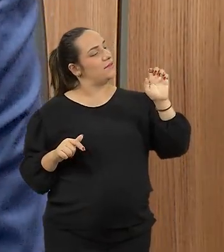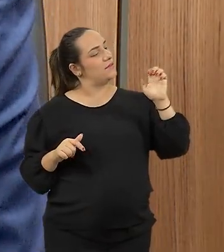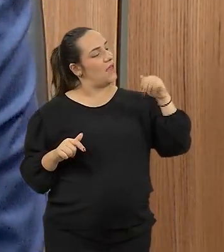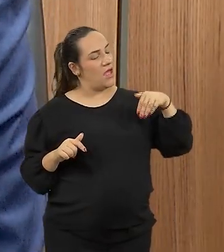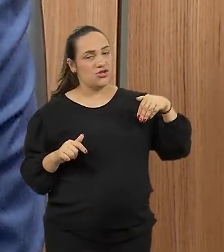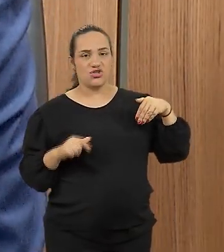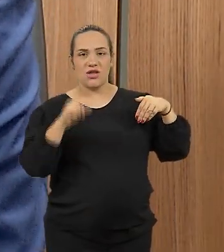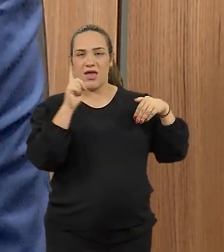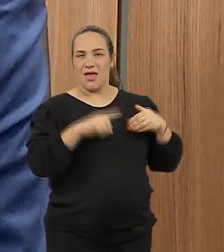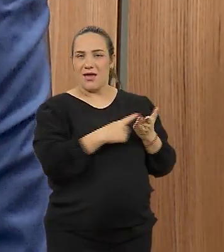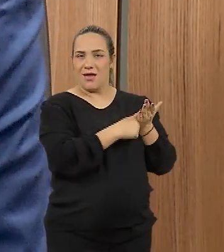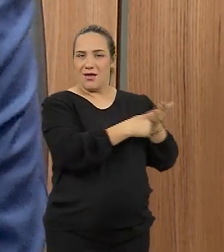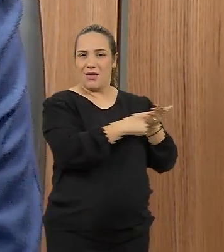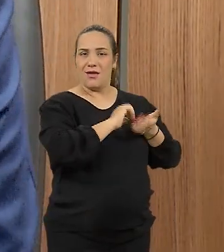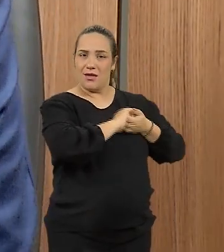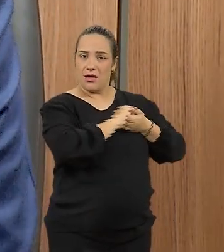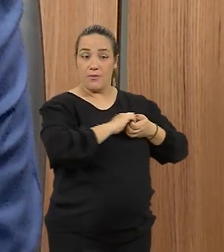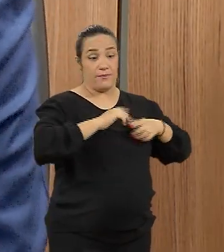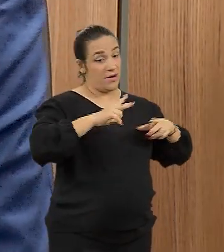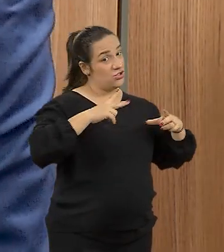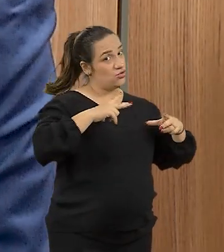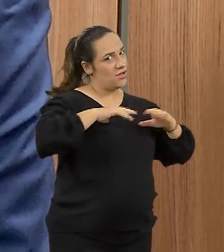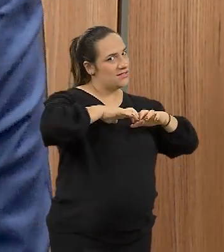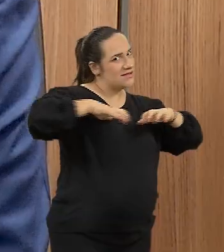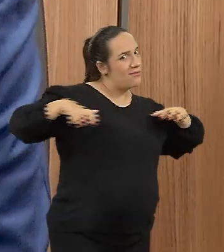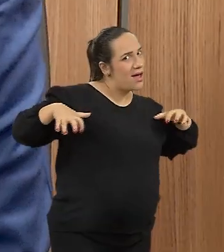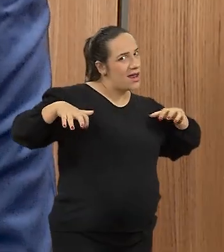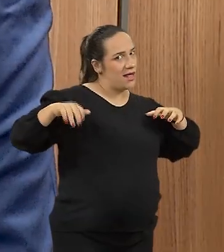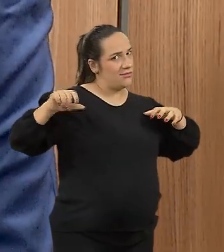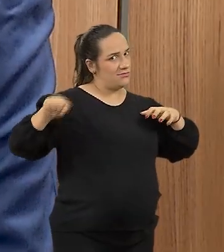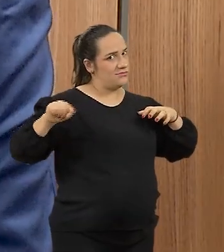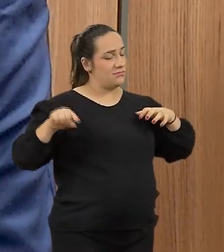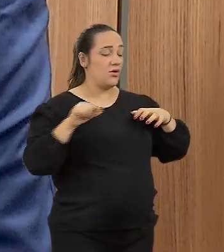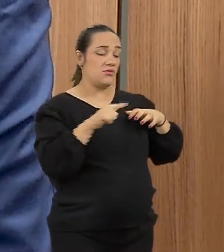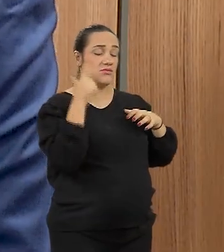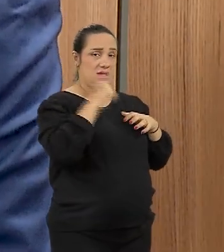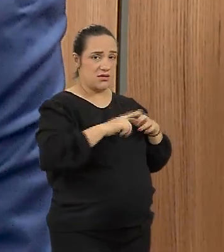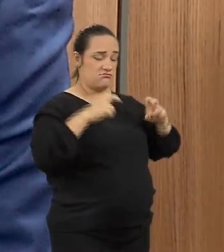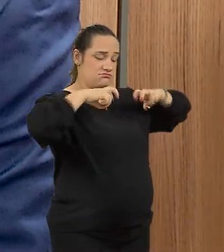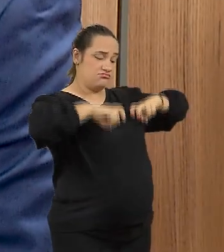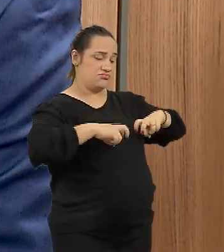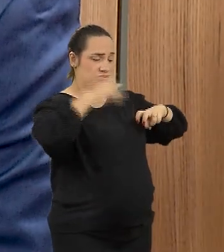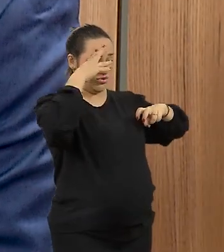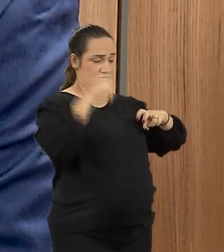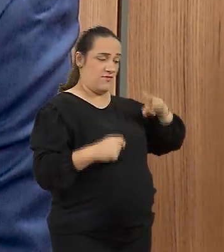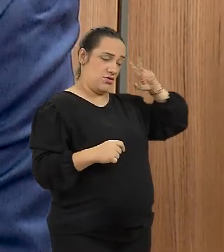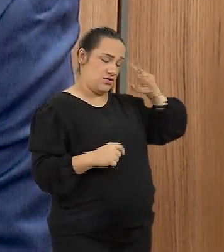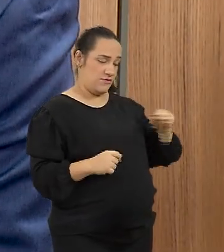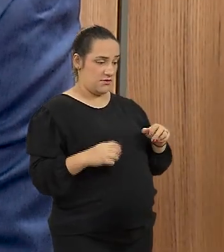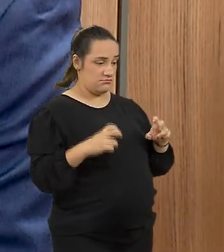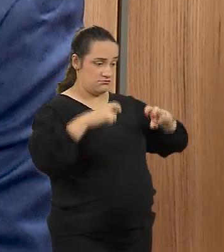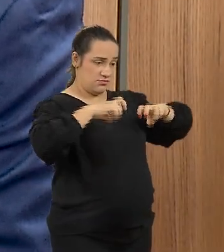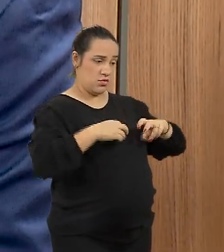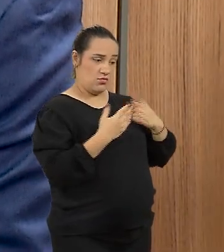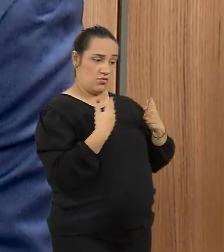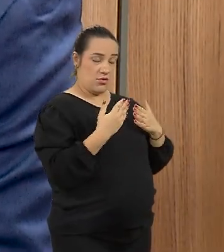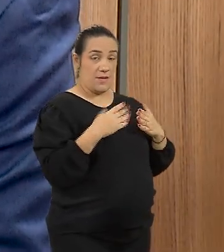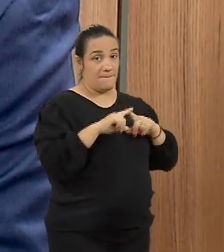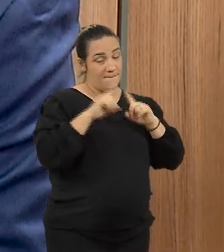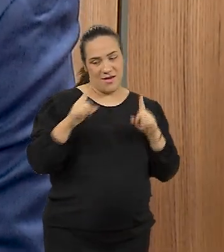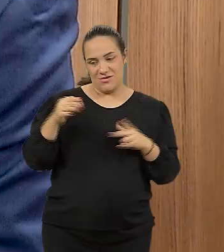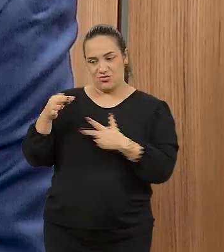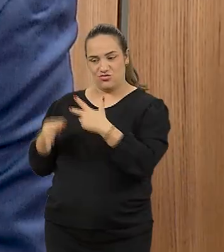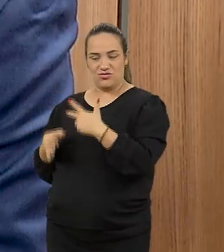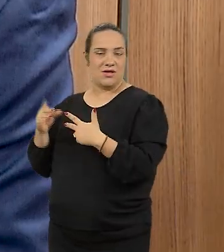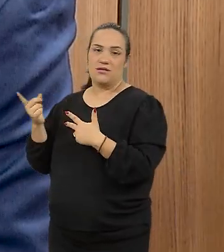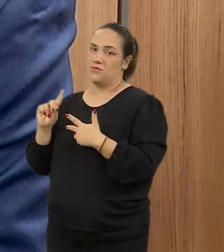eles conseguem construir procedimentos próprios, conforme a negociação que eles façam com as partes. E o judiciário não, o